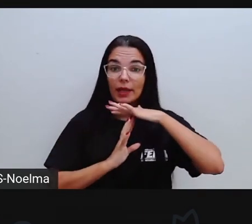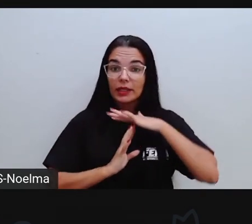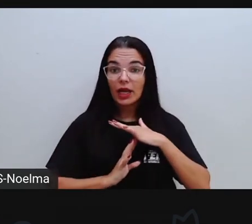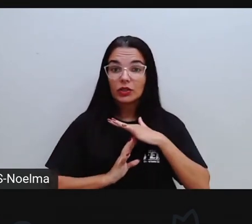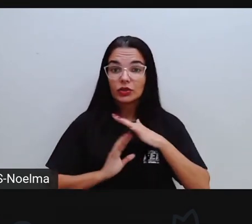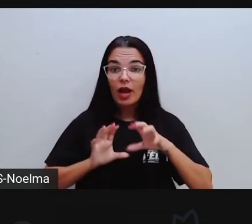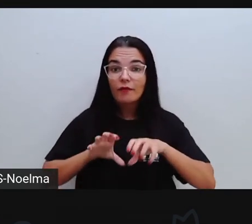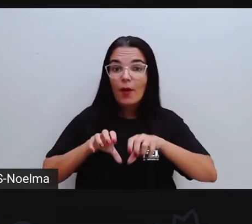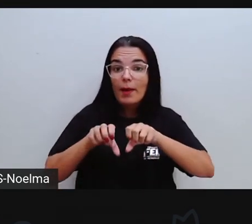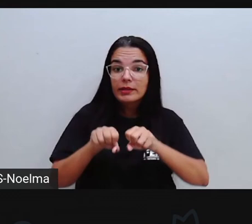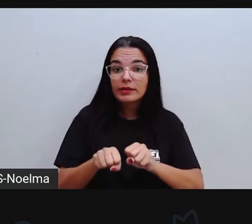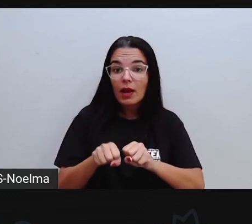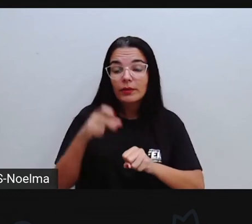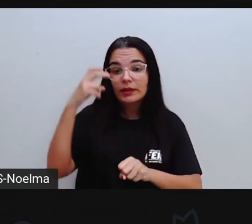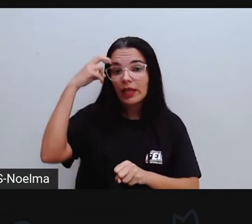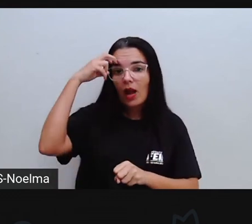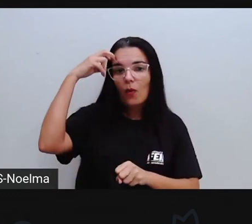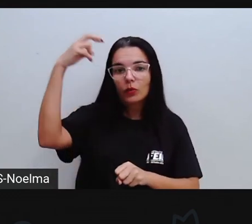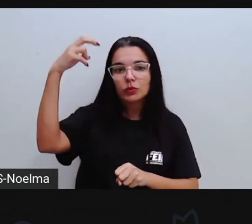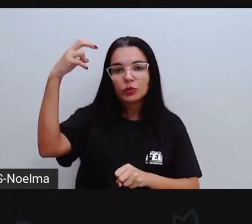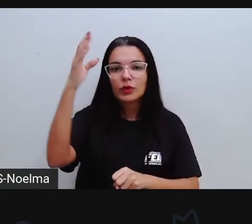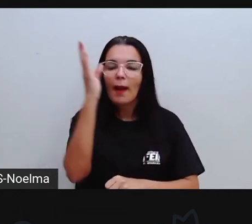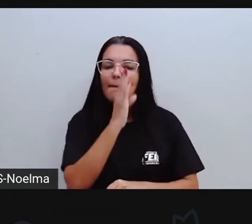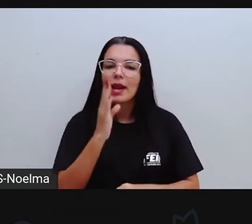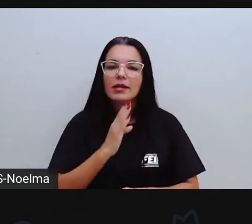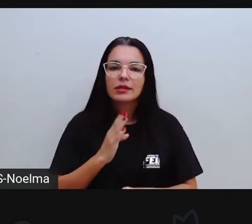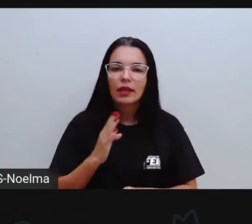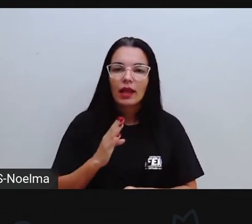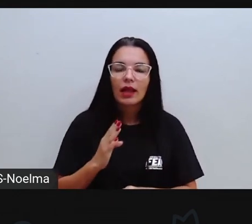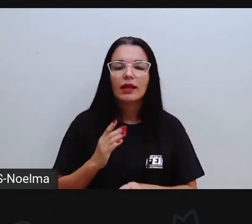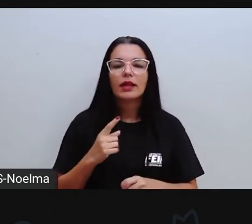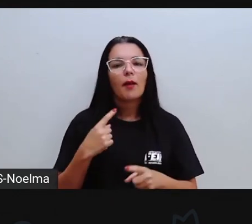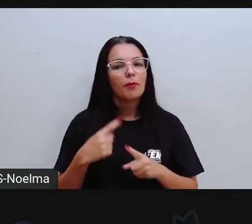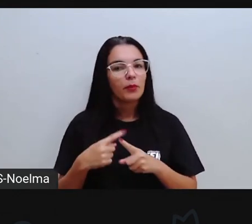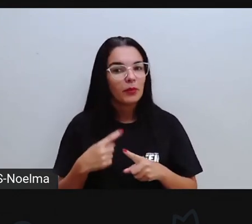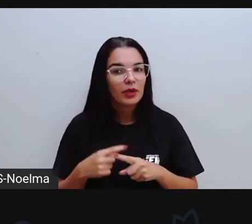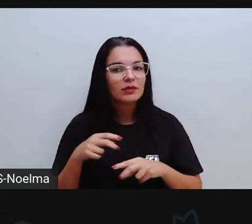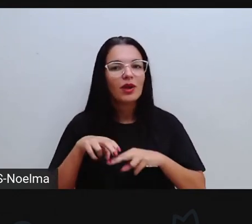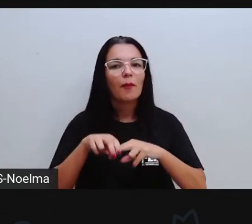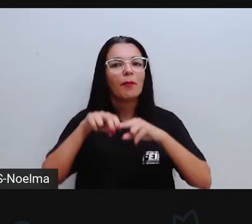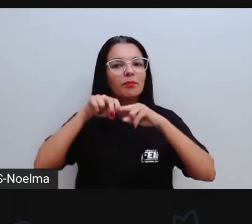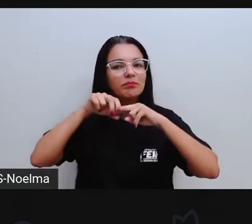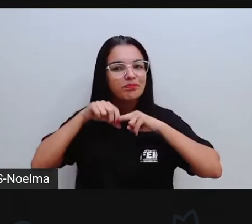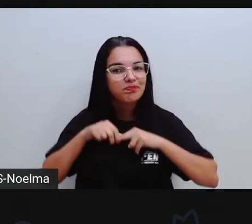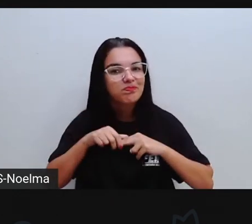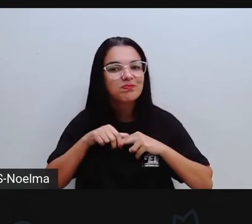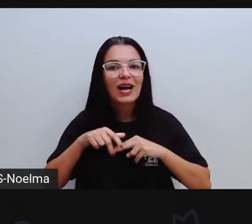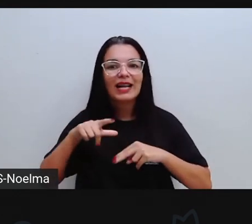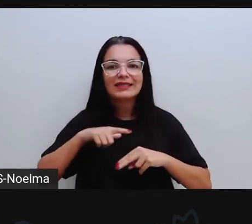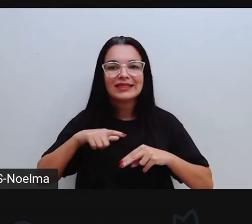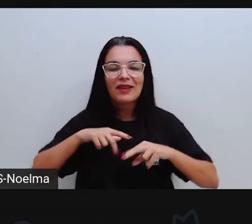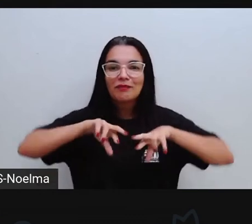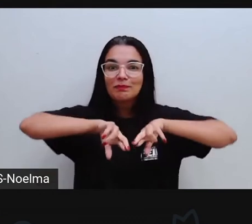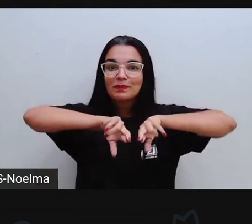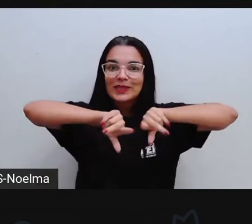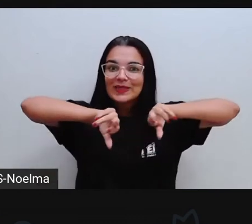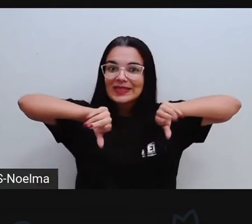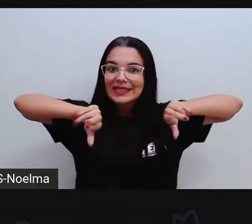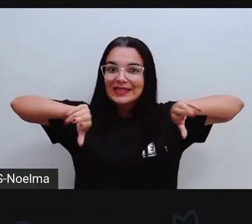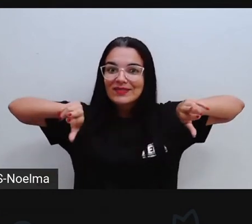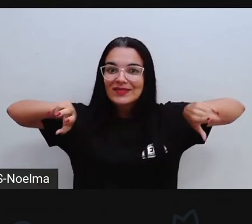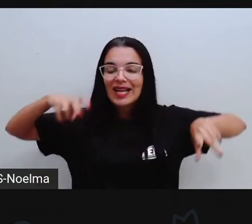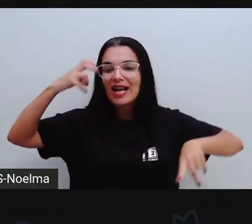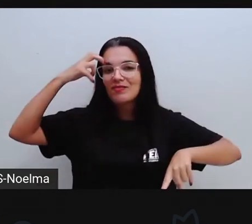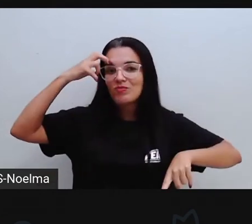na formação da cultura brasileira, o que fez com que o Brasil se tornasse aí um país diverso, né? Falamos sobre a influência